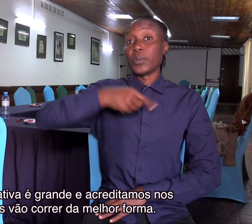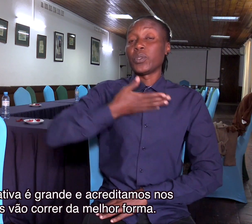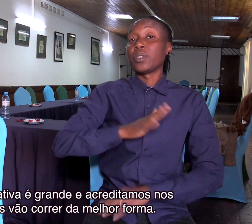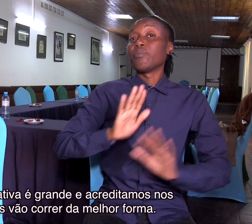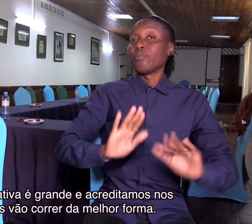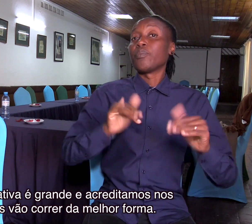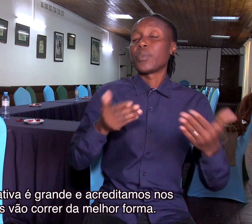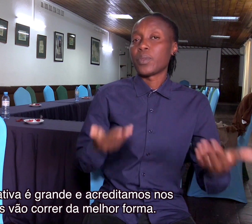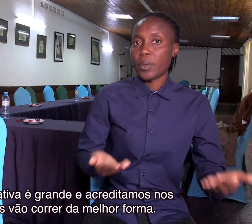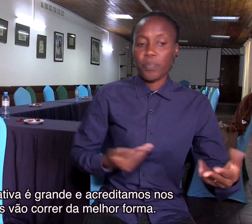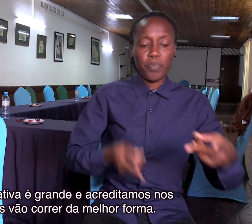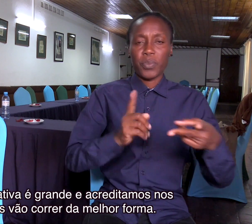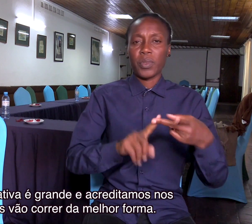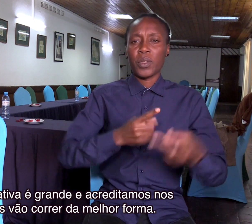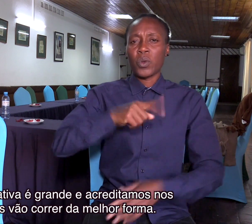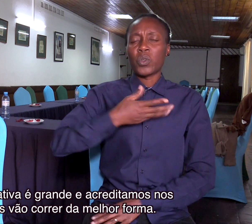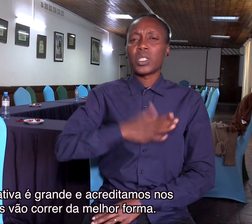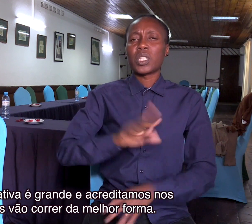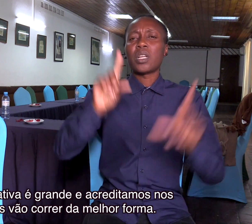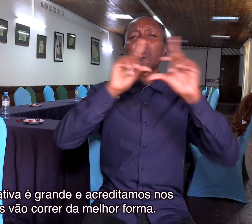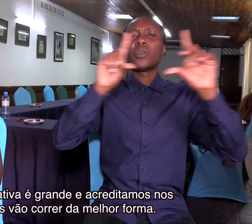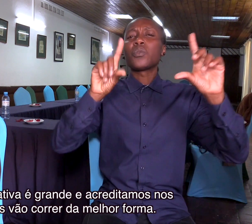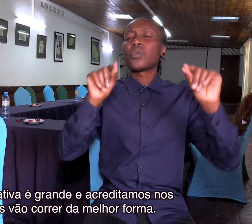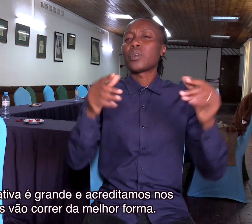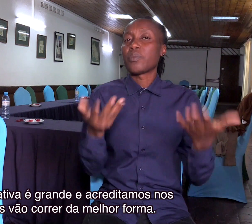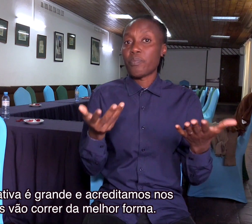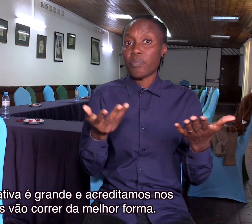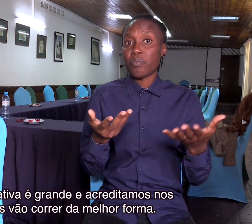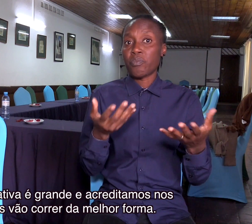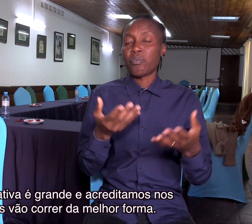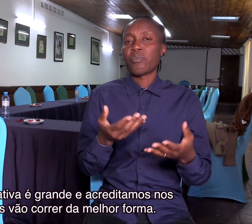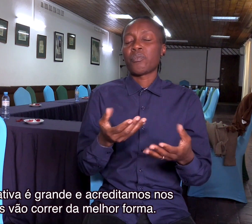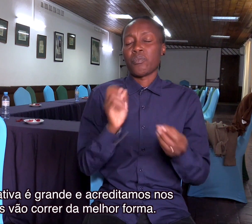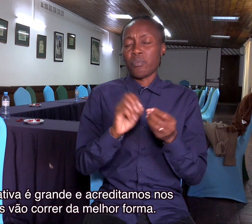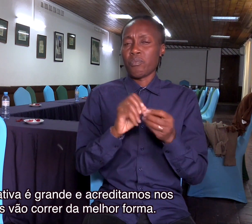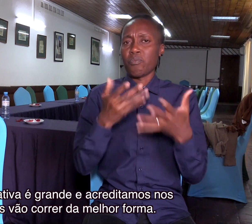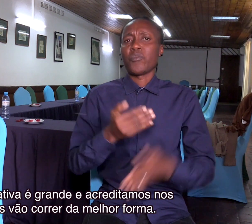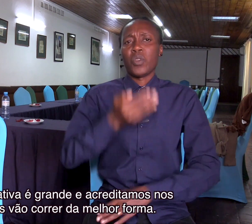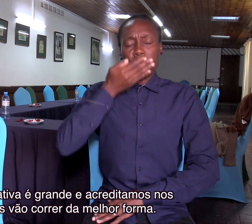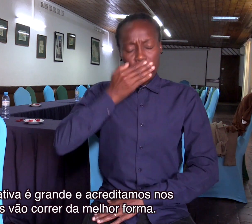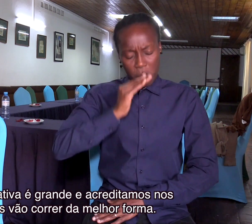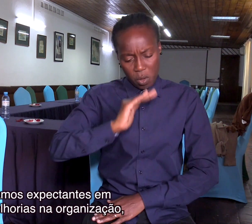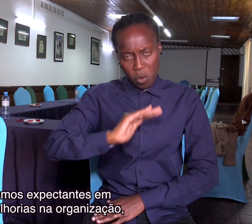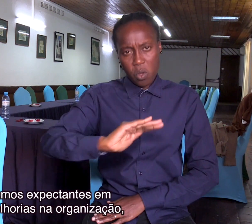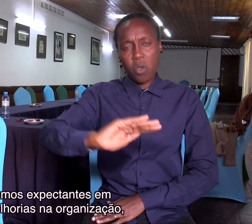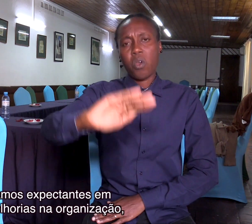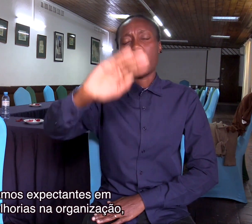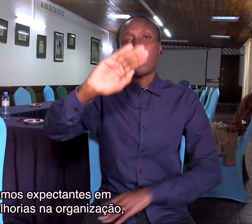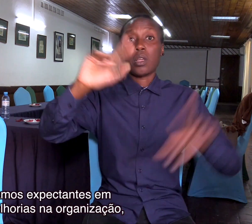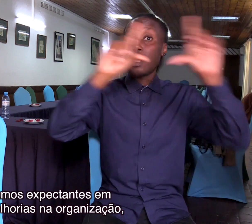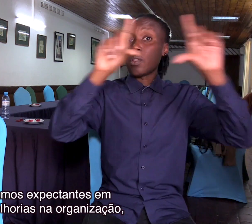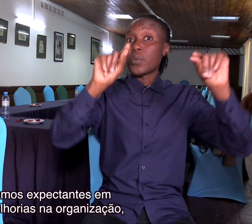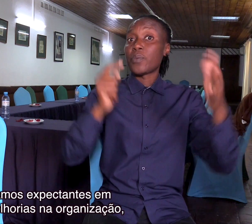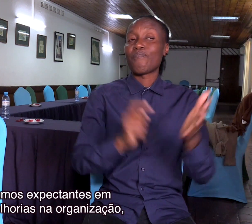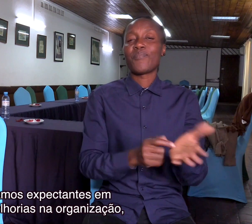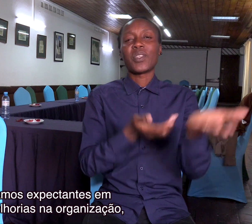e acreditamos nós que as coisas vão correr da melhor forma. Estamos expectantes